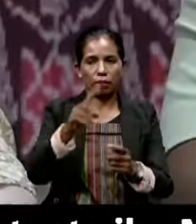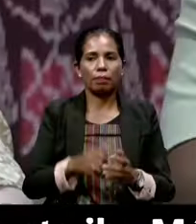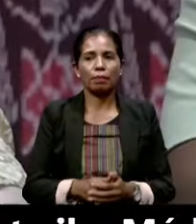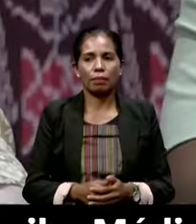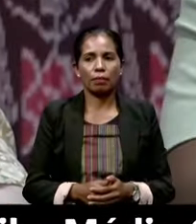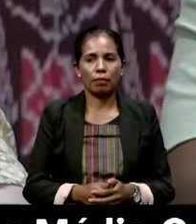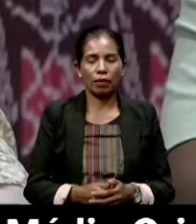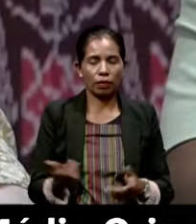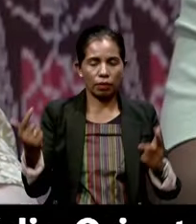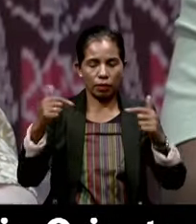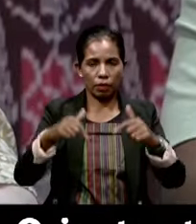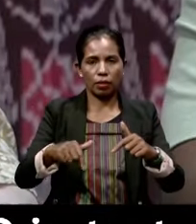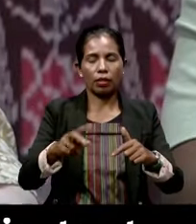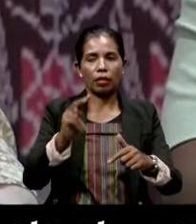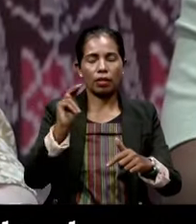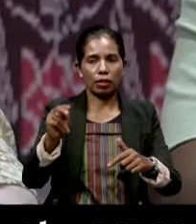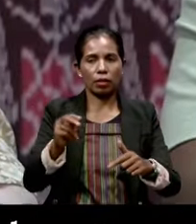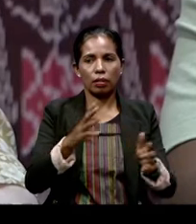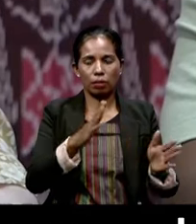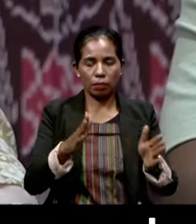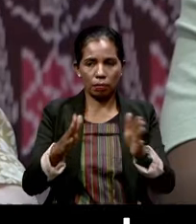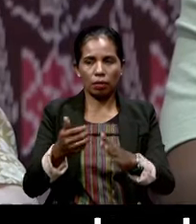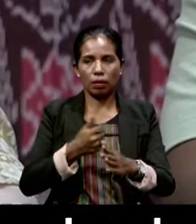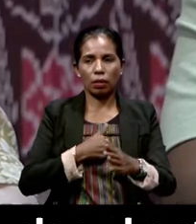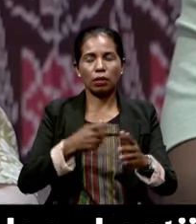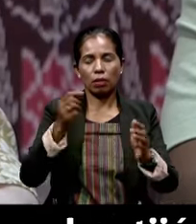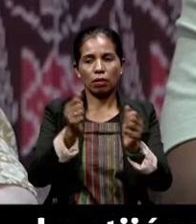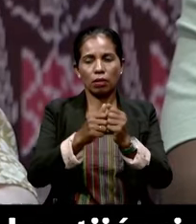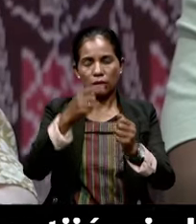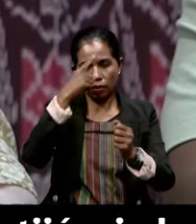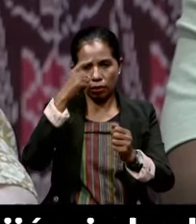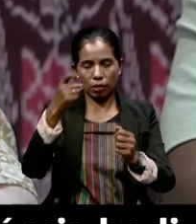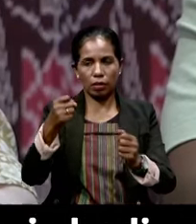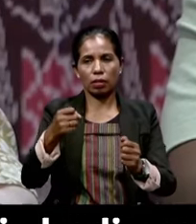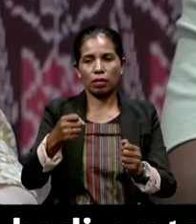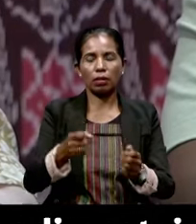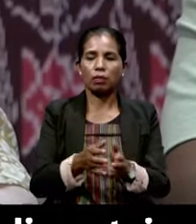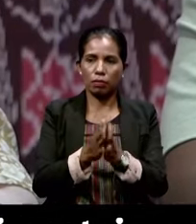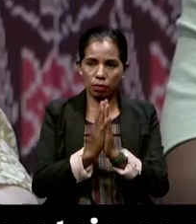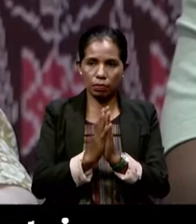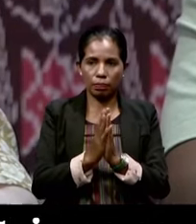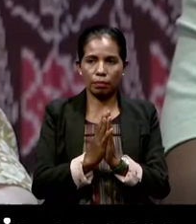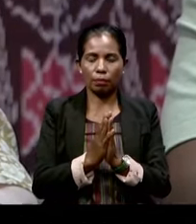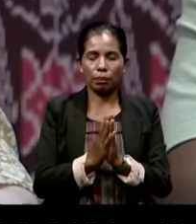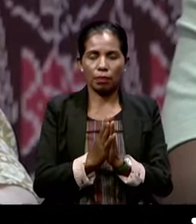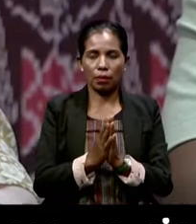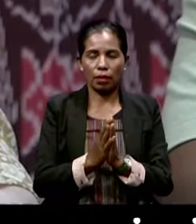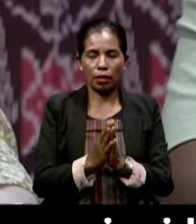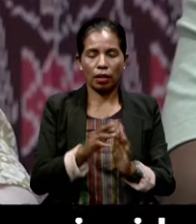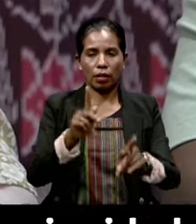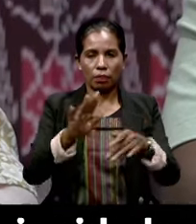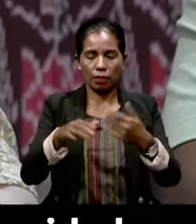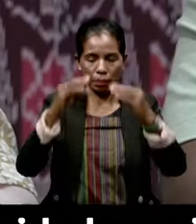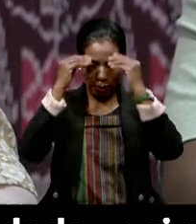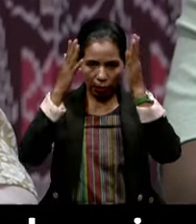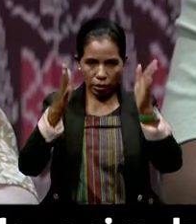ba nienai. Niama tem que hala preparação de dia tamba, tamba neima ka husu ba aplicante xototu,